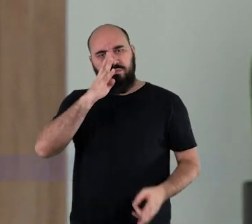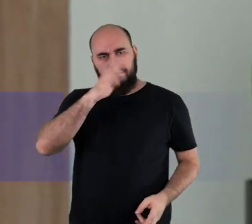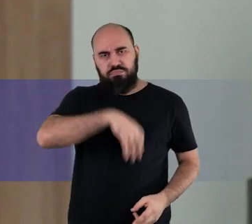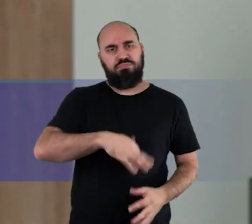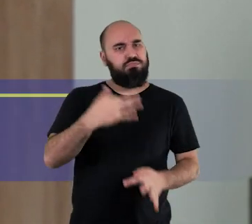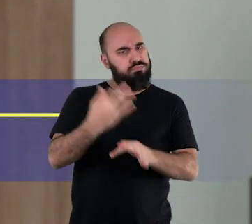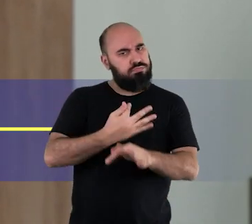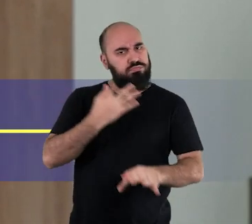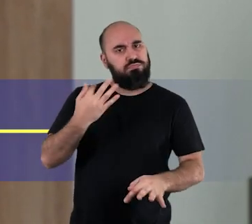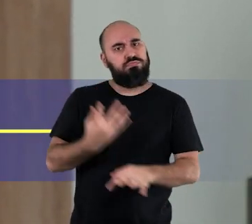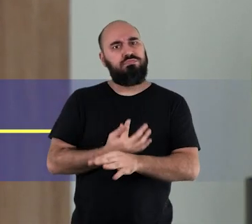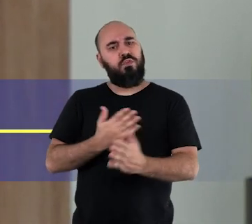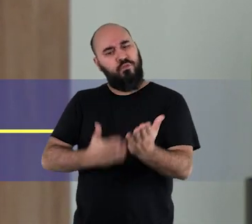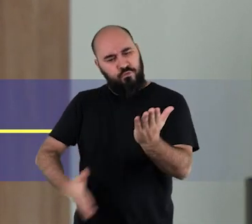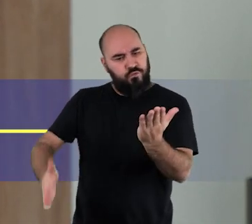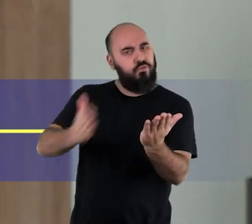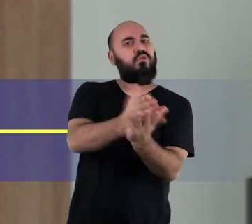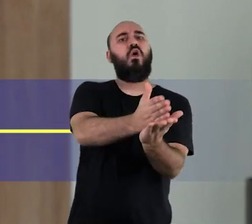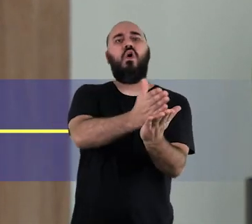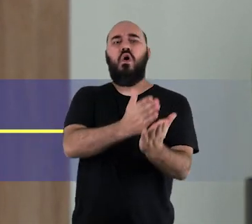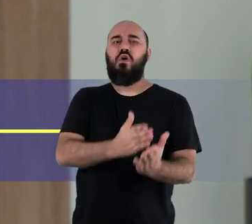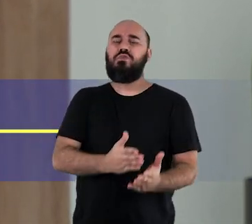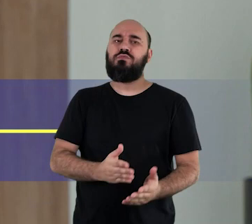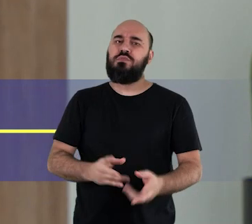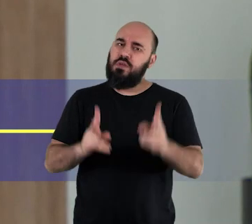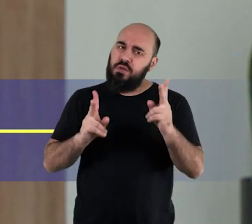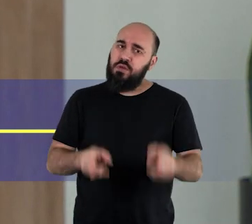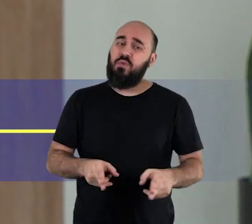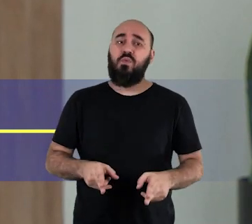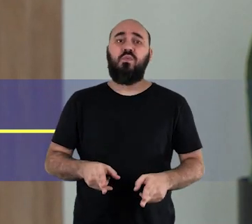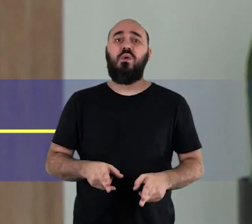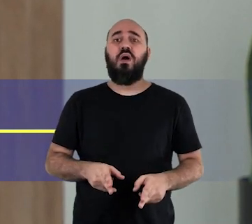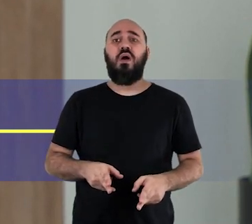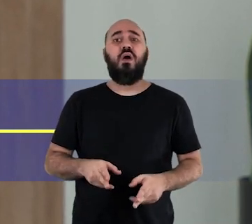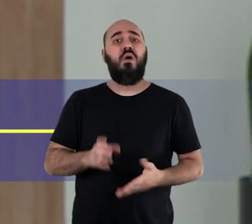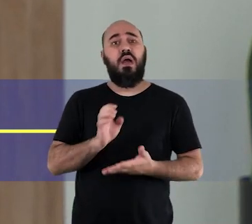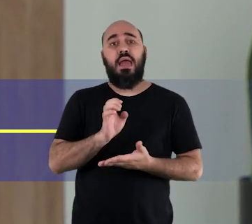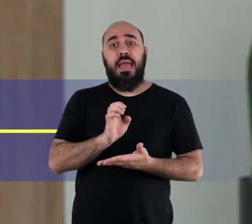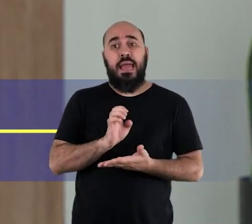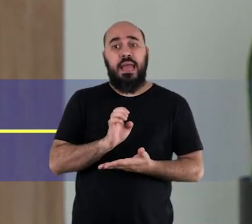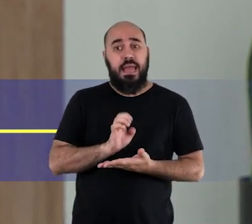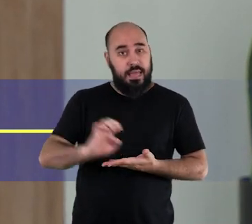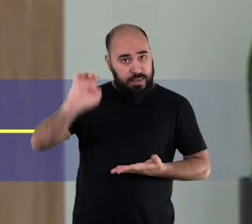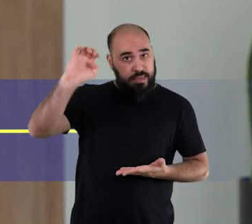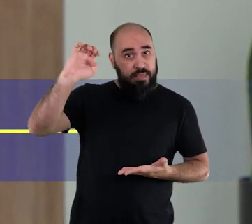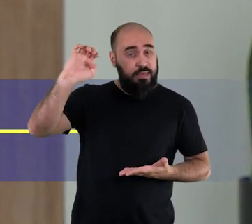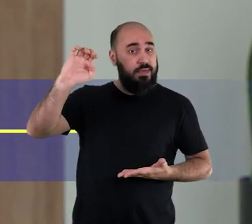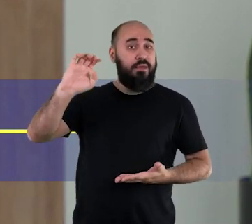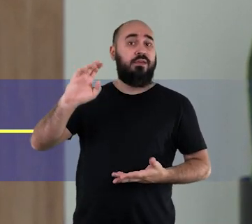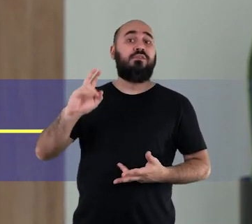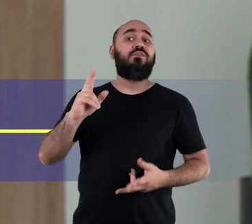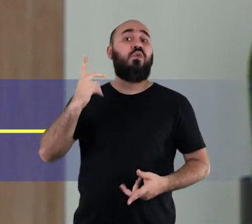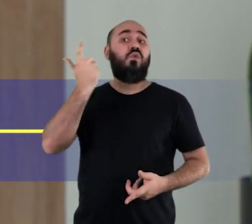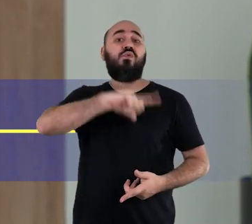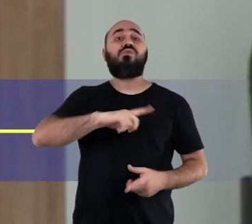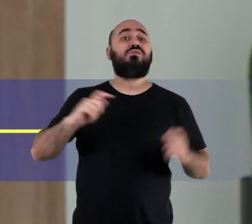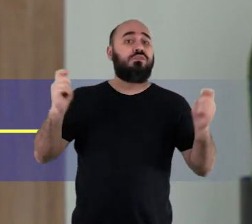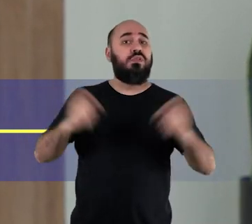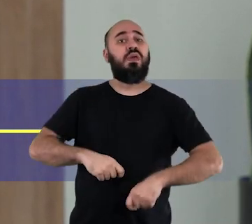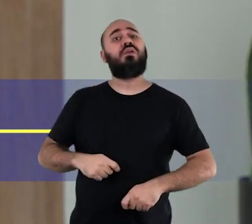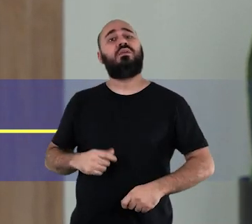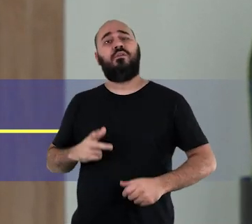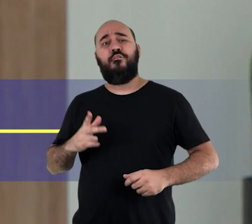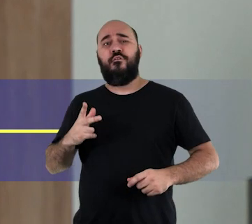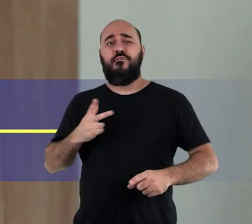Levante-se e volte ao seu caminho. Faça como Elias. Você pode vencer sim com a bênção do Senhor. E